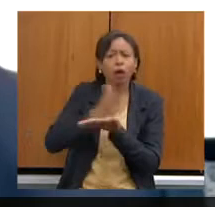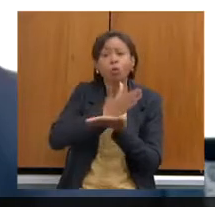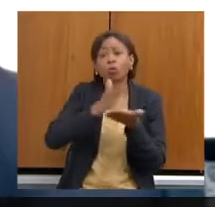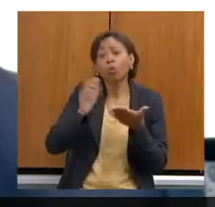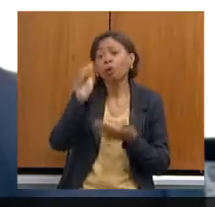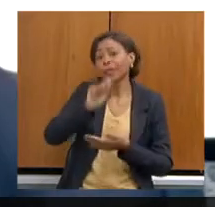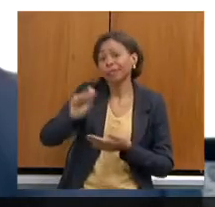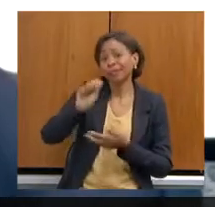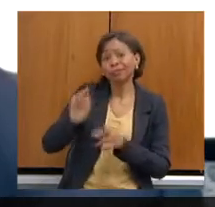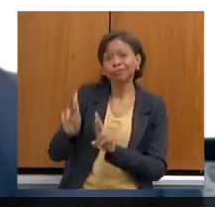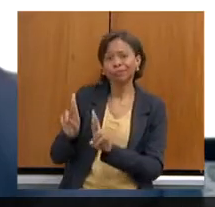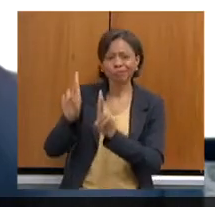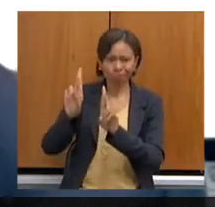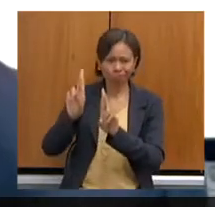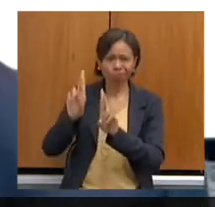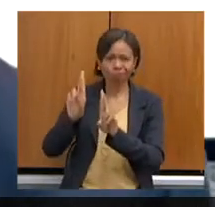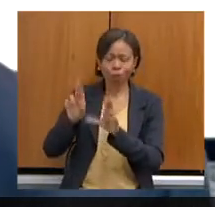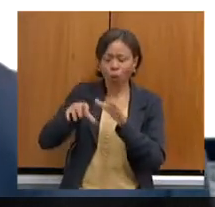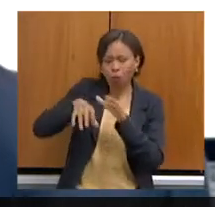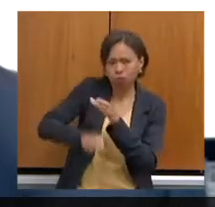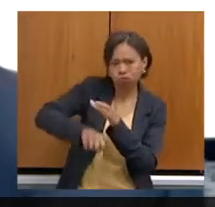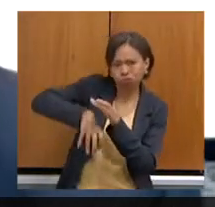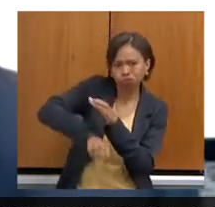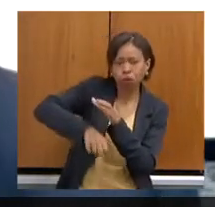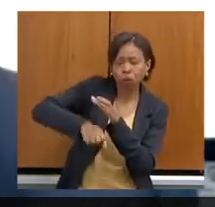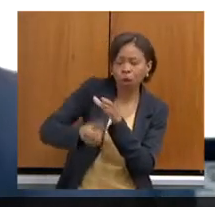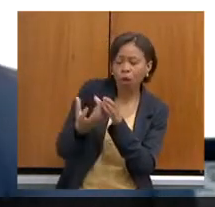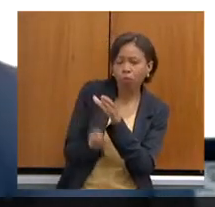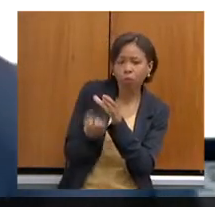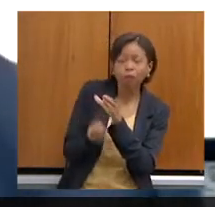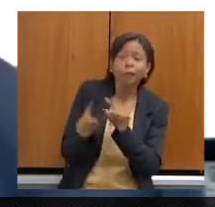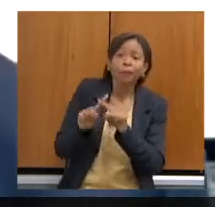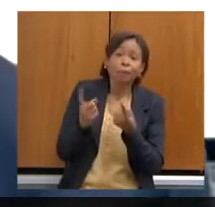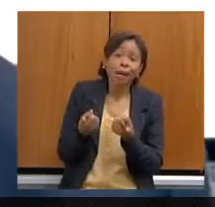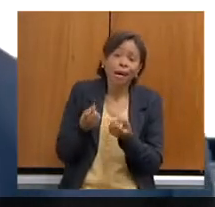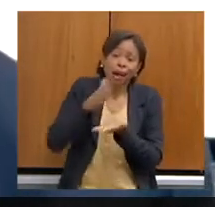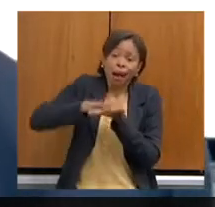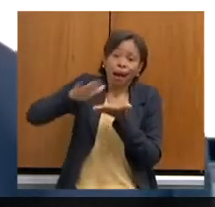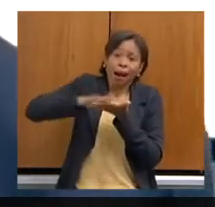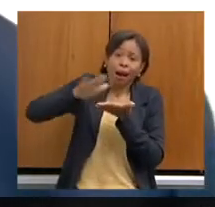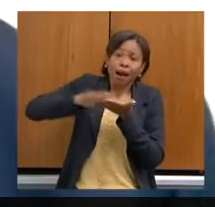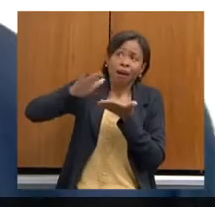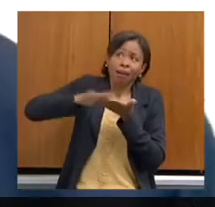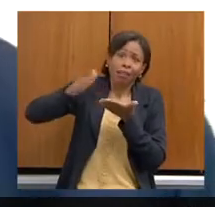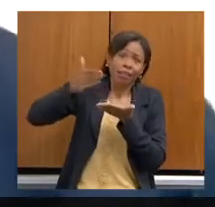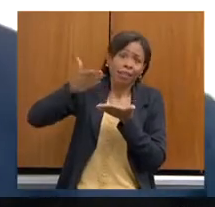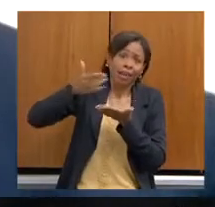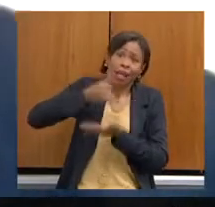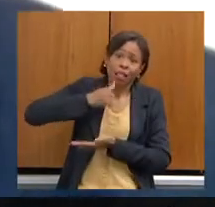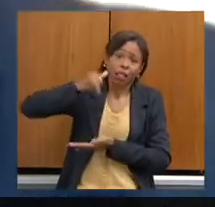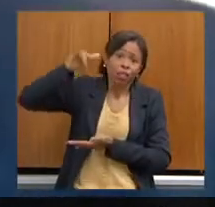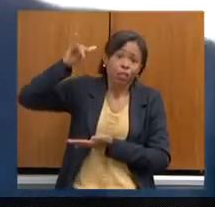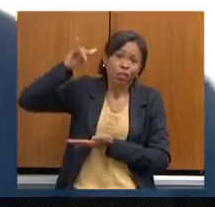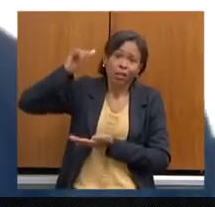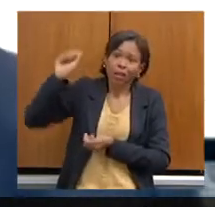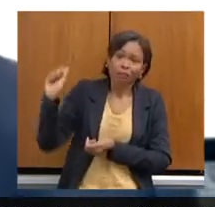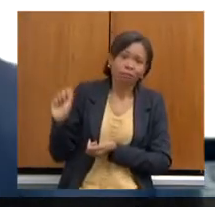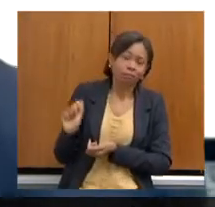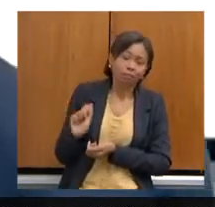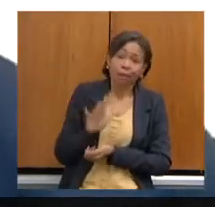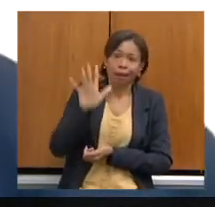assuma responsabilidade do bombeamento e o custo da energia que ter levado a tem tem uma Federal feito à época